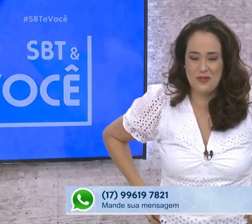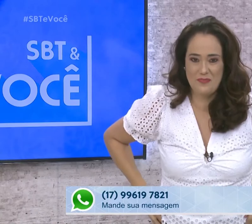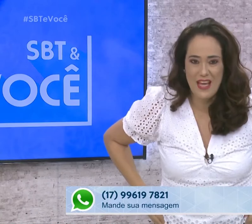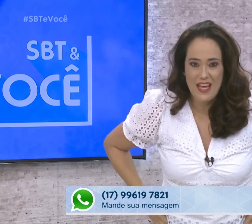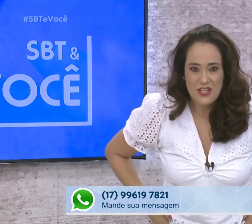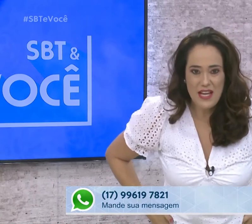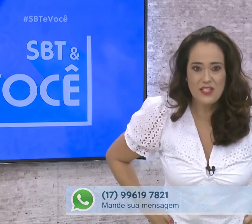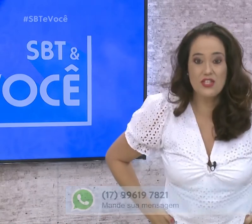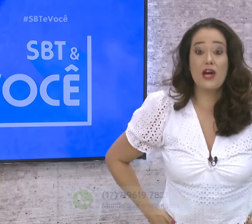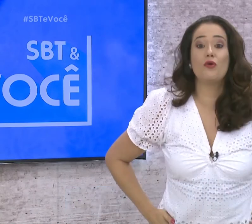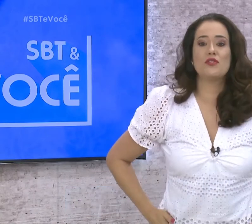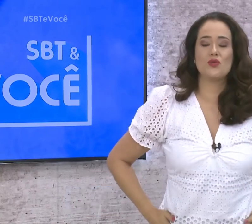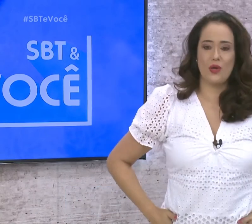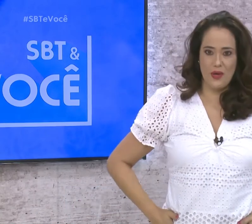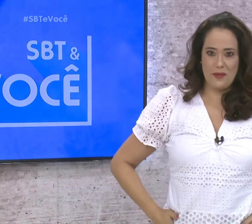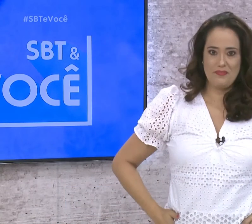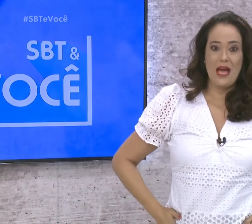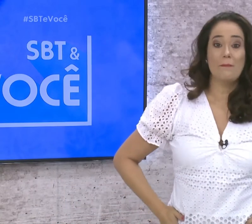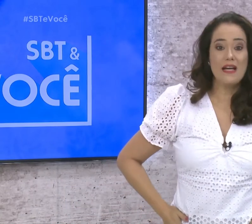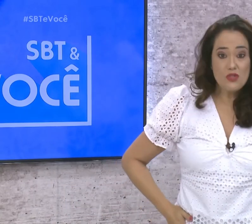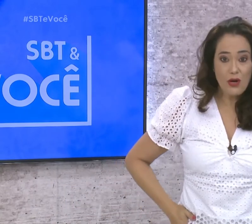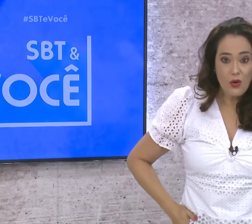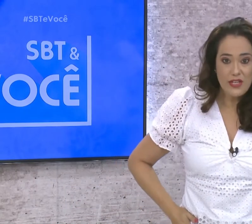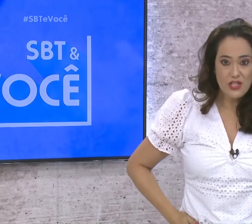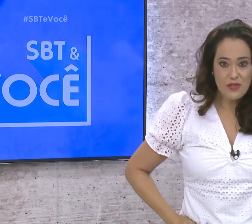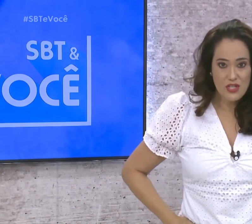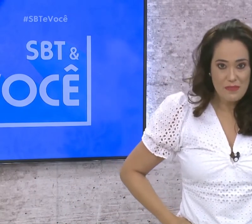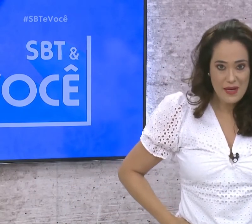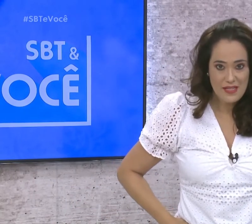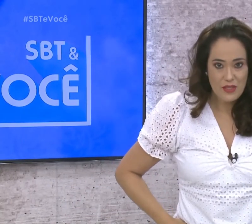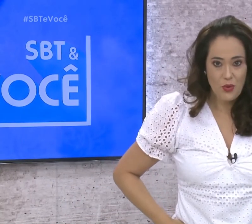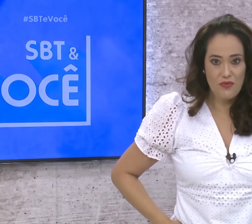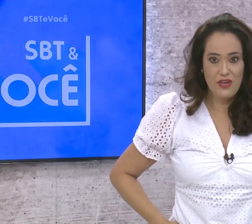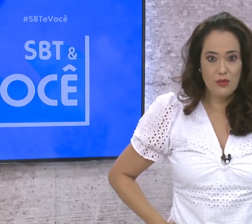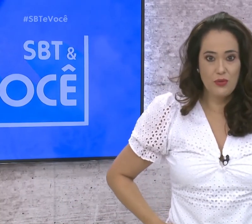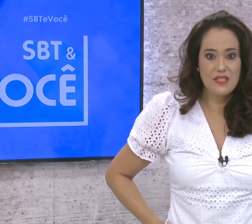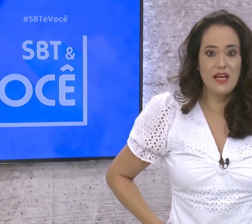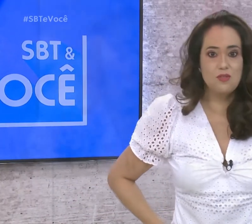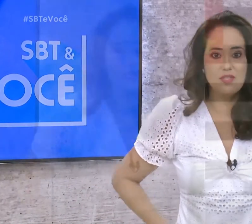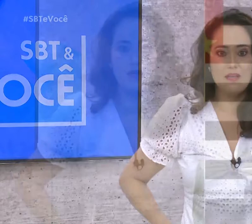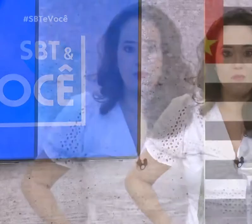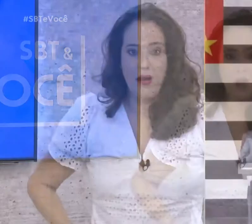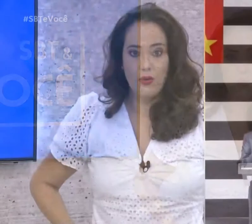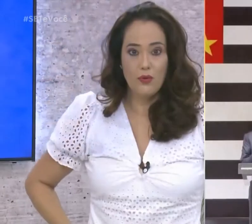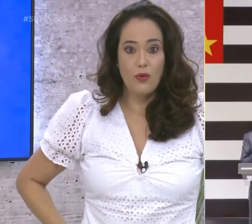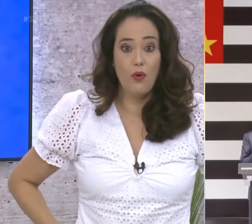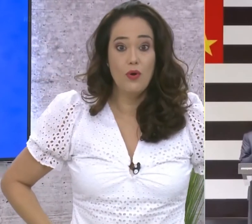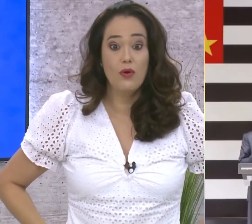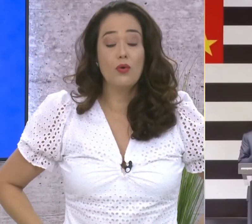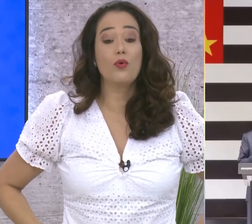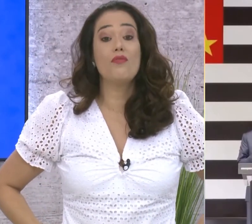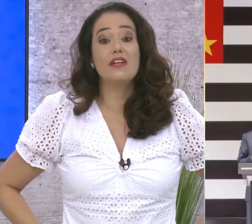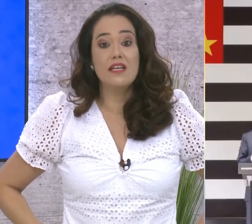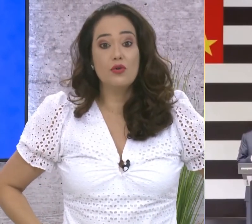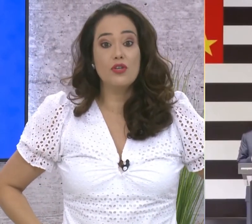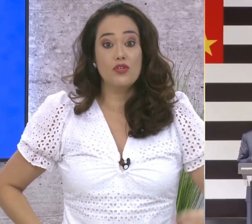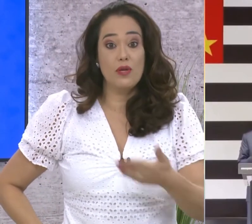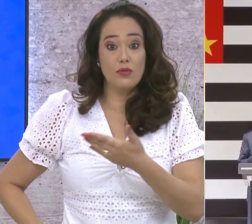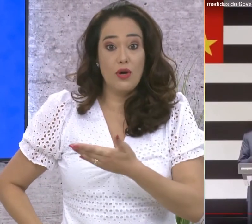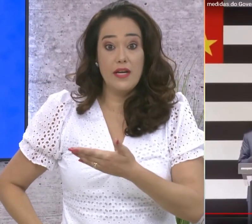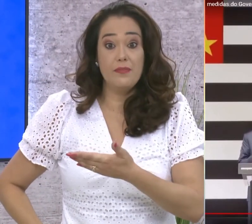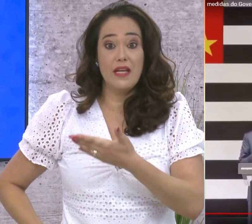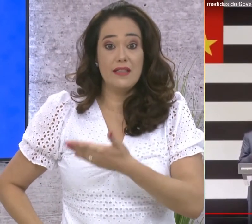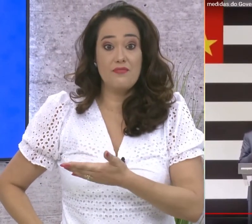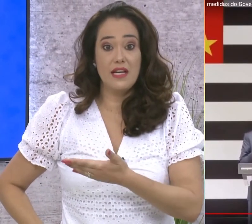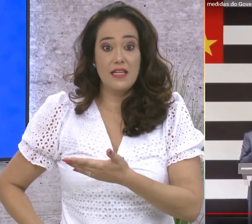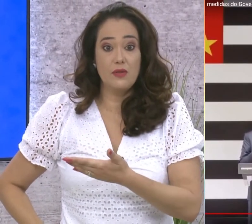coronavírus. E, gente, já começou agora mais uma coletiva de imprensa do governo do estado de São Vocês que estão em casa nos acompanhando ao